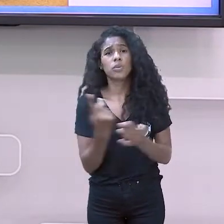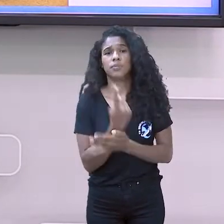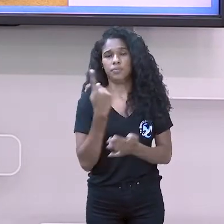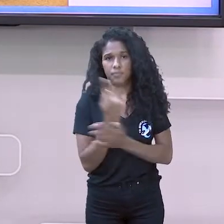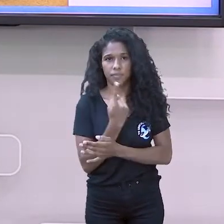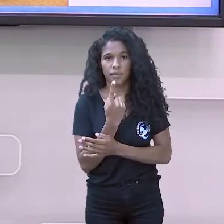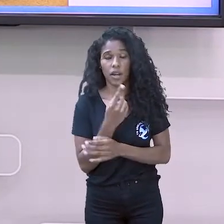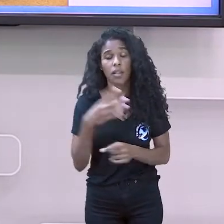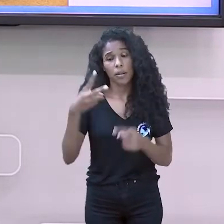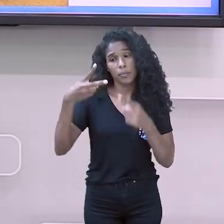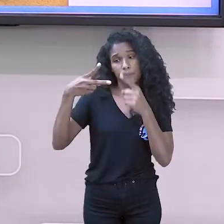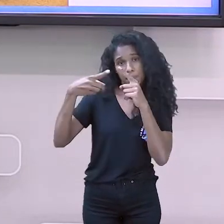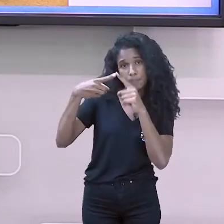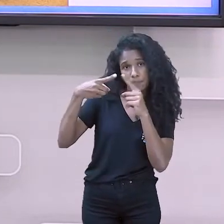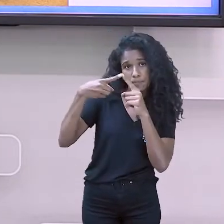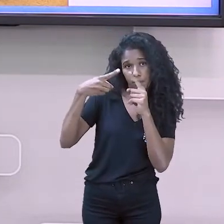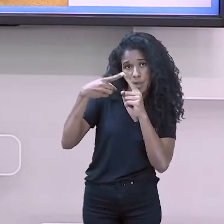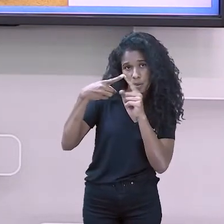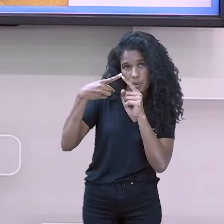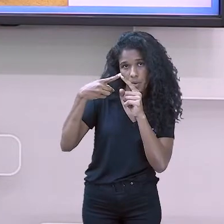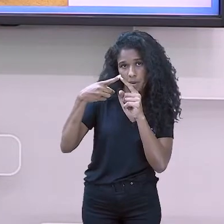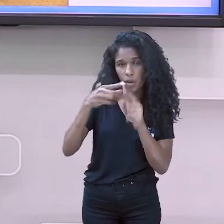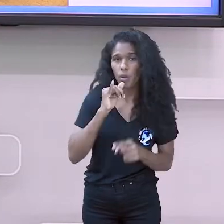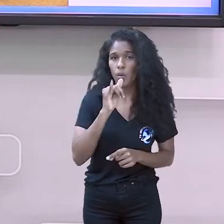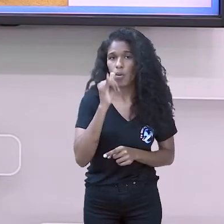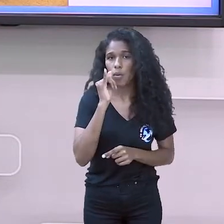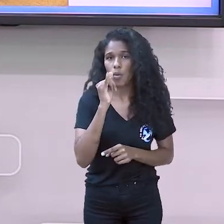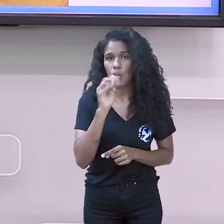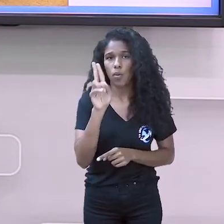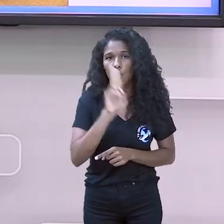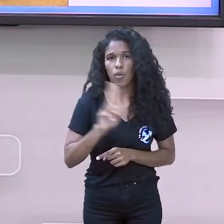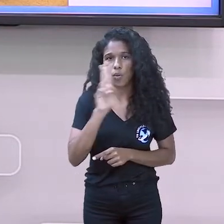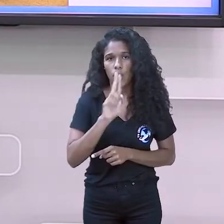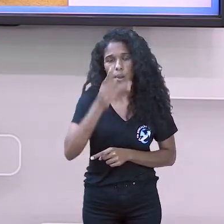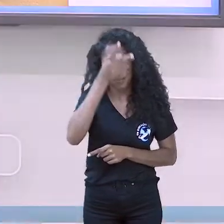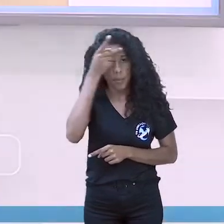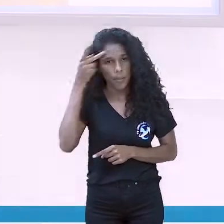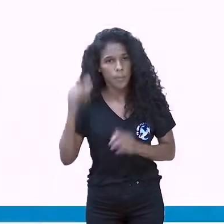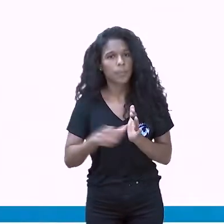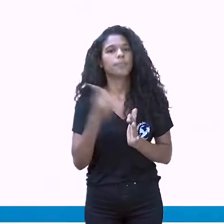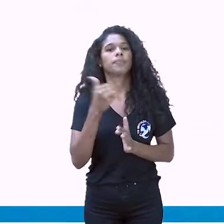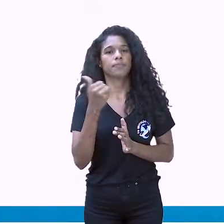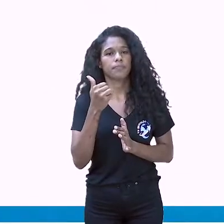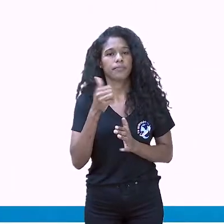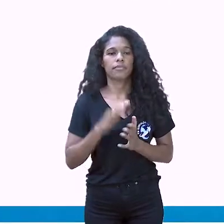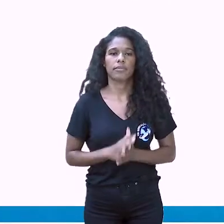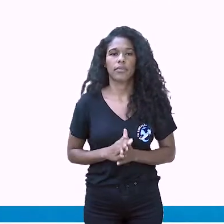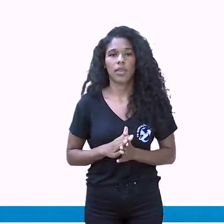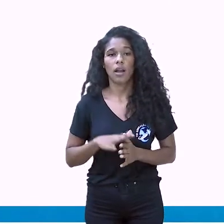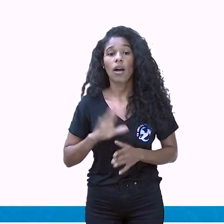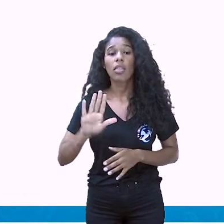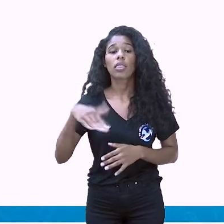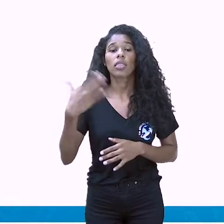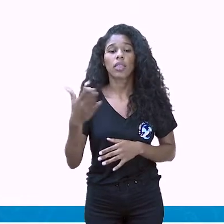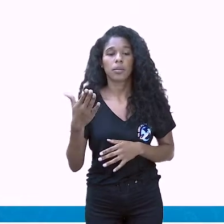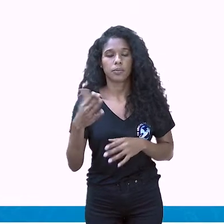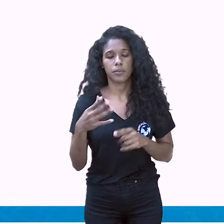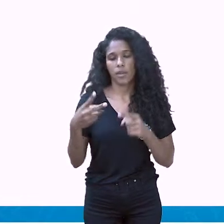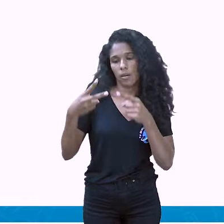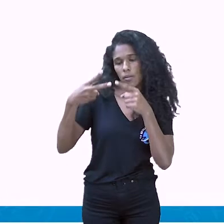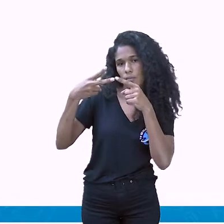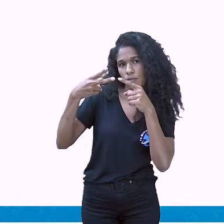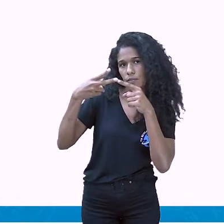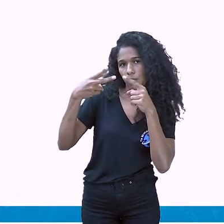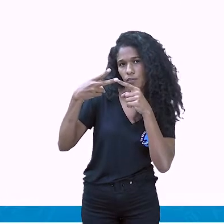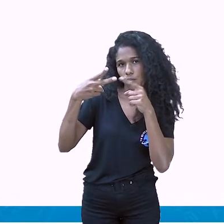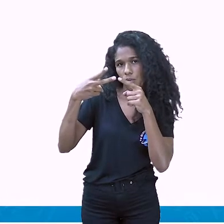a história é narrada em primeira pessoa, ok? Bora lá. Observador, o narrador observador, quem